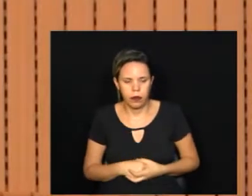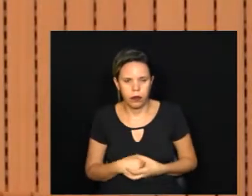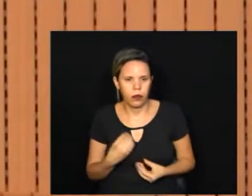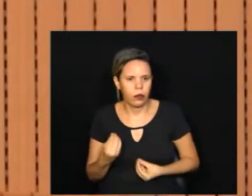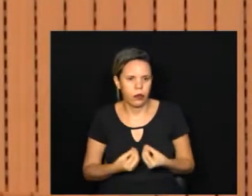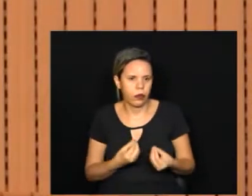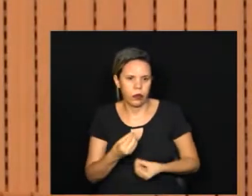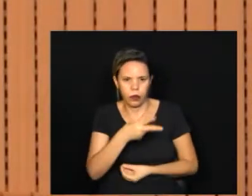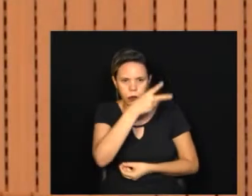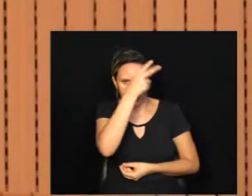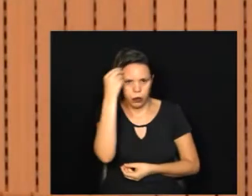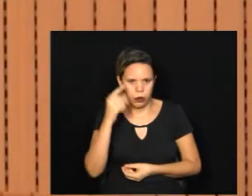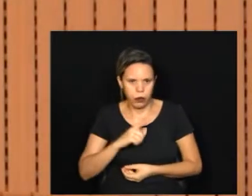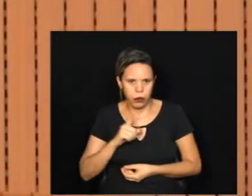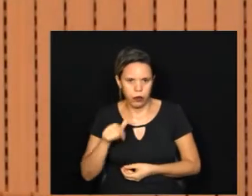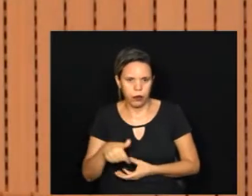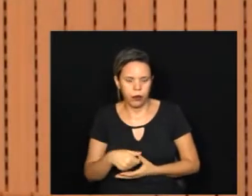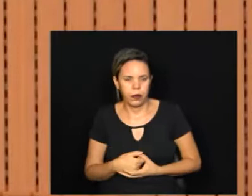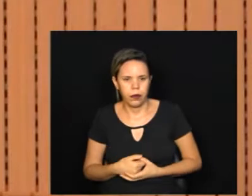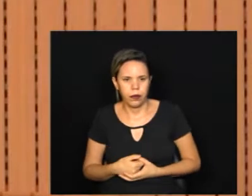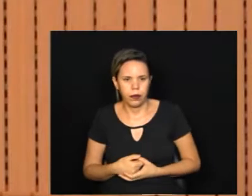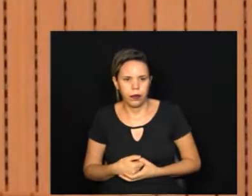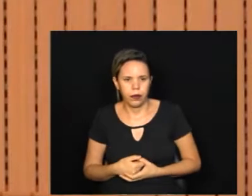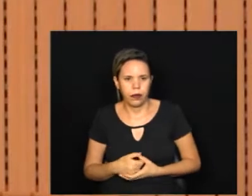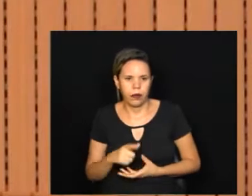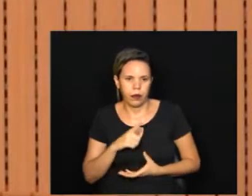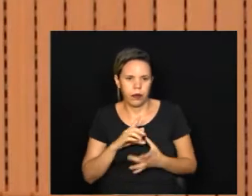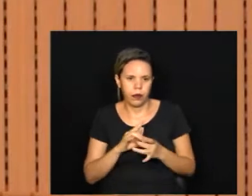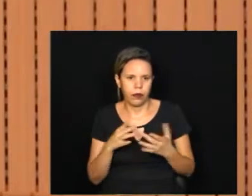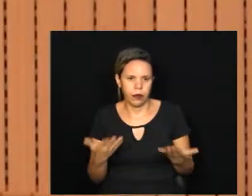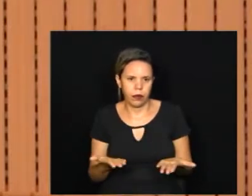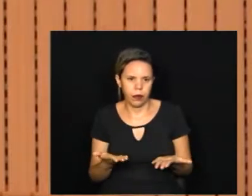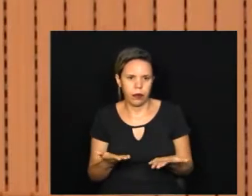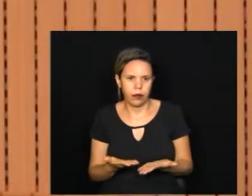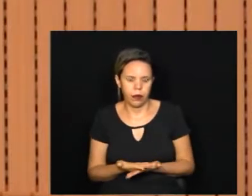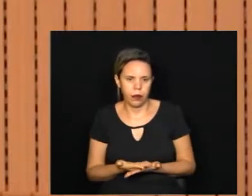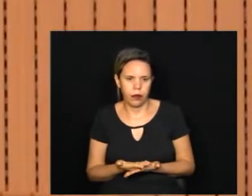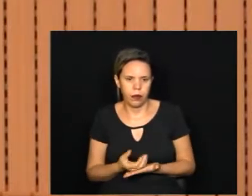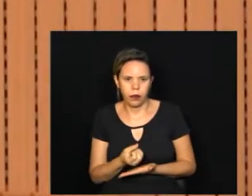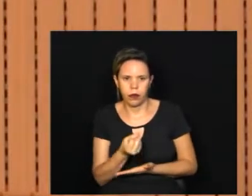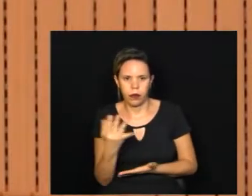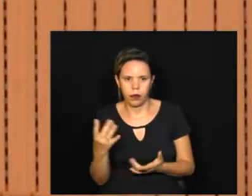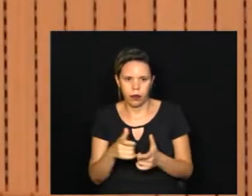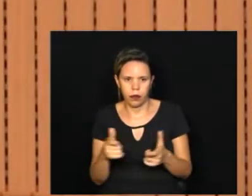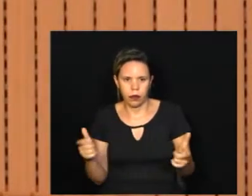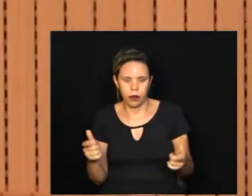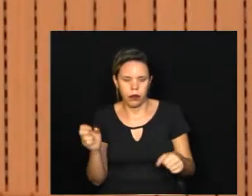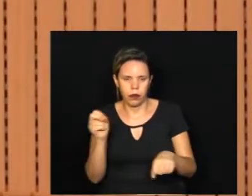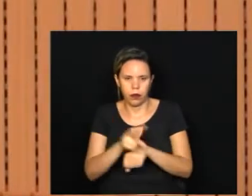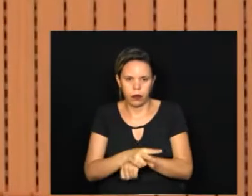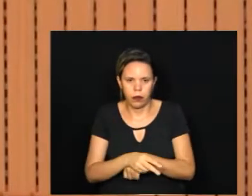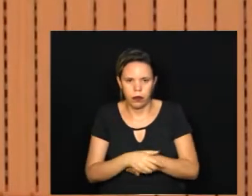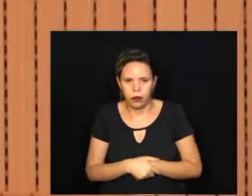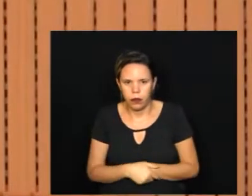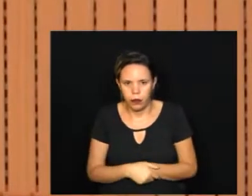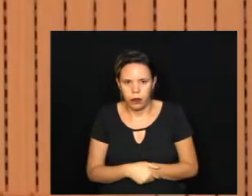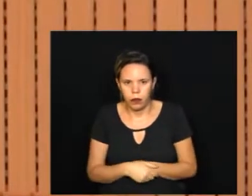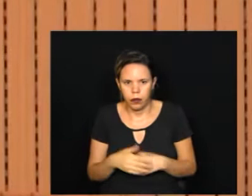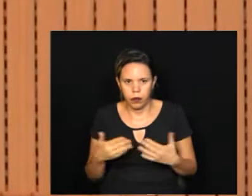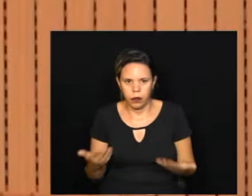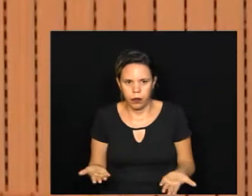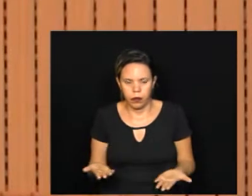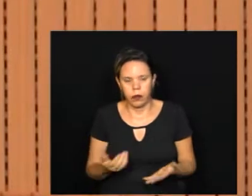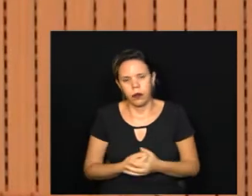o prefeito tivesse ali uma disposição, à sua disposição, uma quantidade grande de cargos. Então,